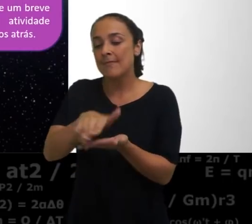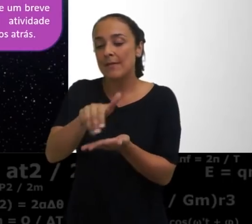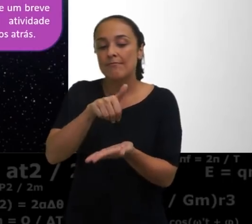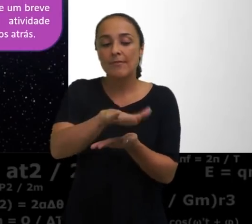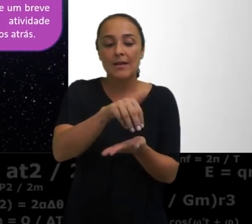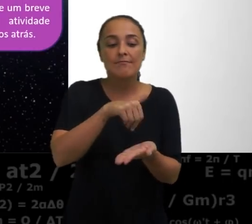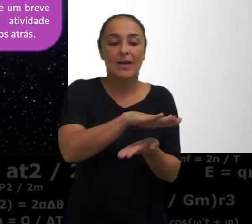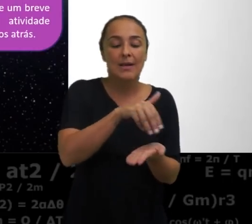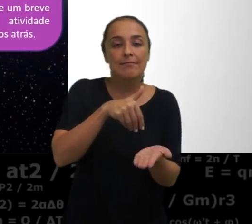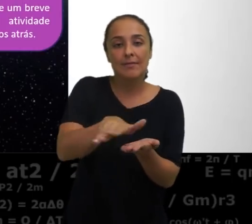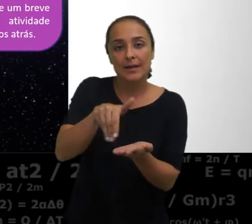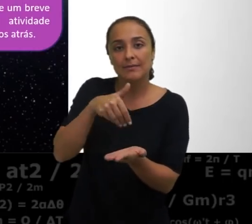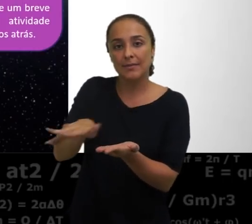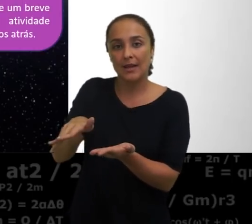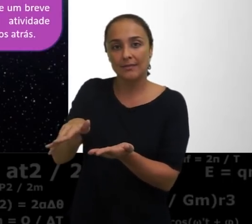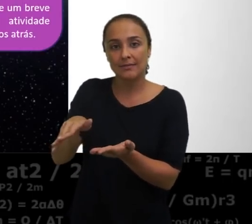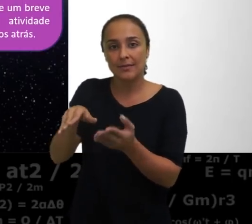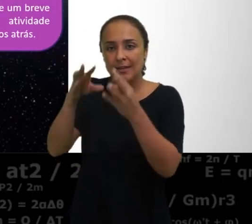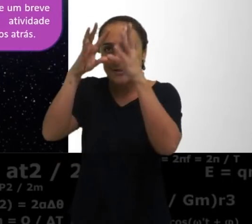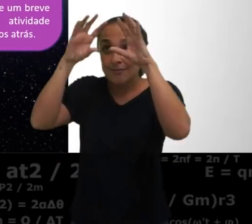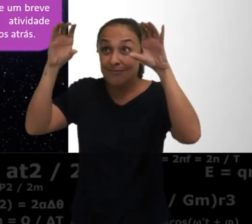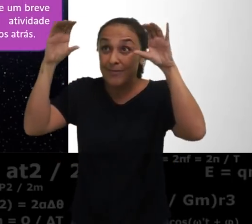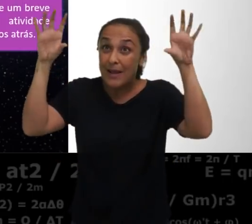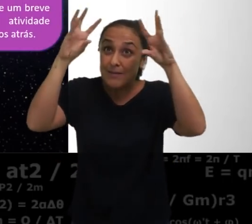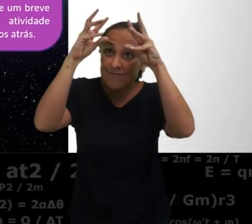mais próximo do que vocês imaginam.